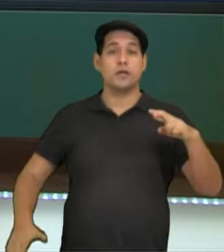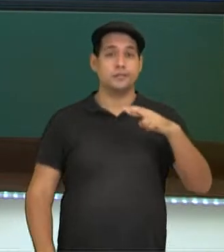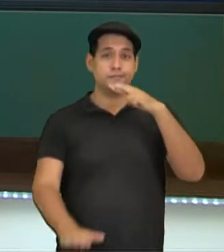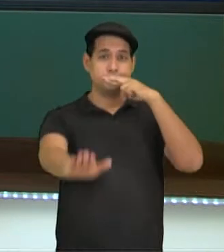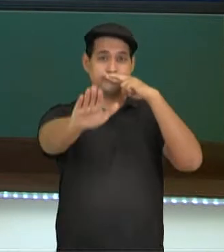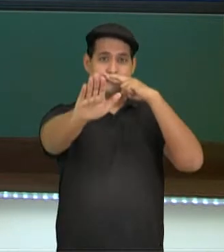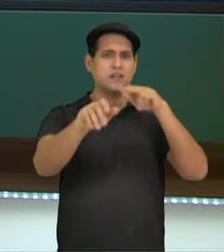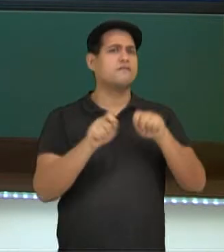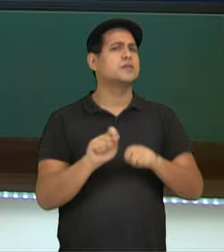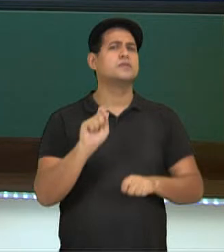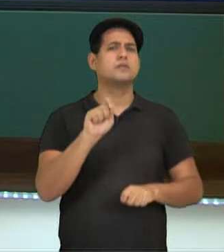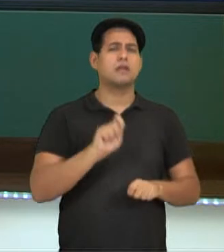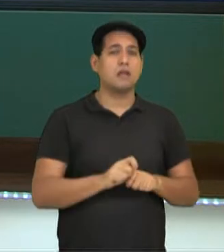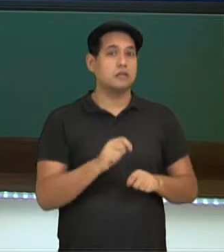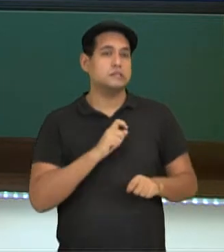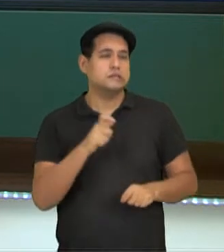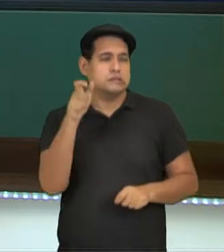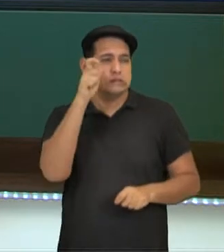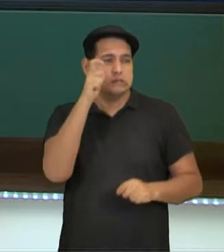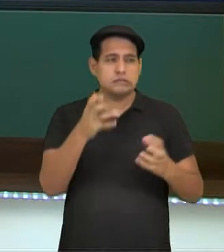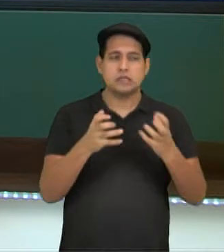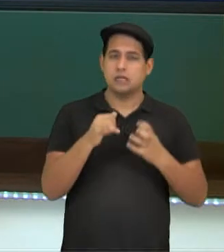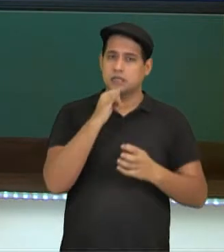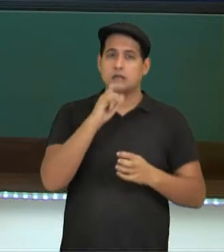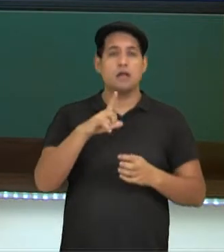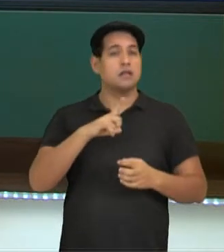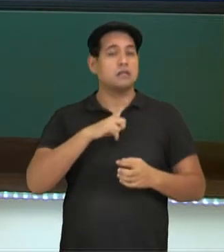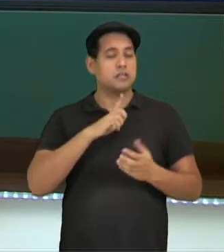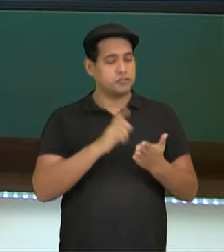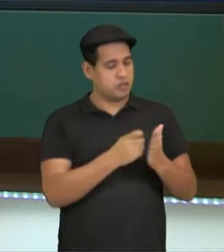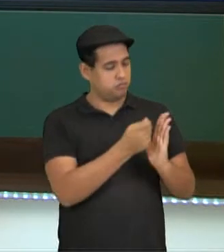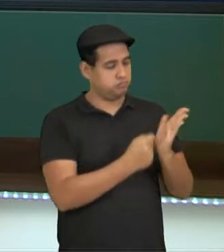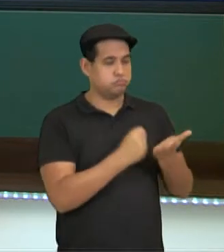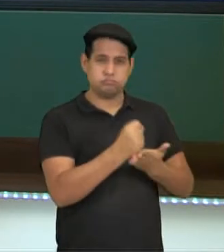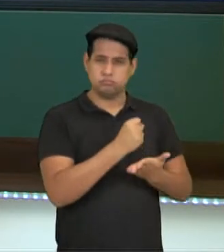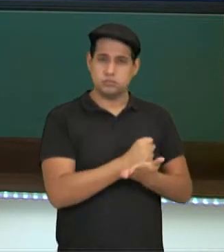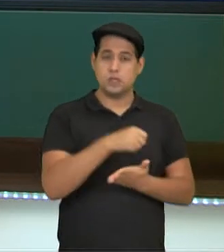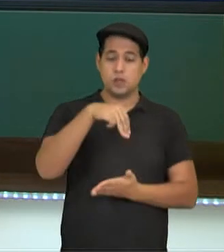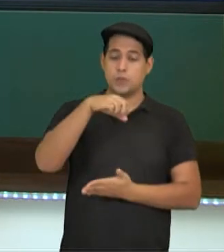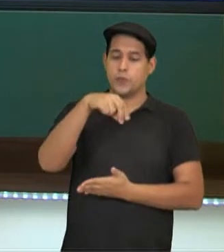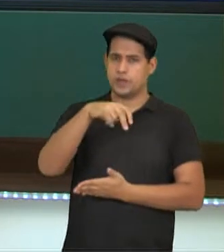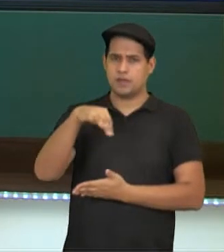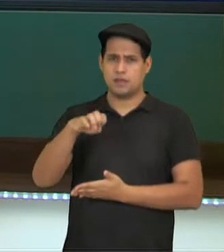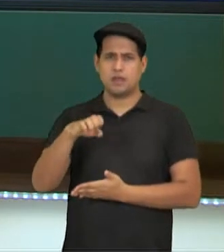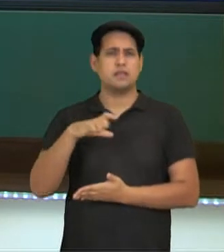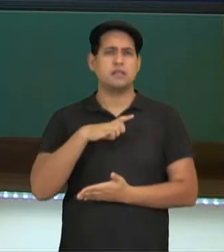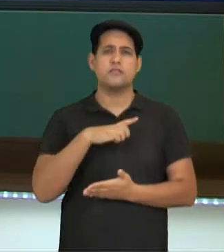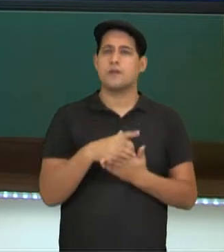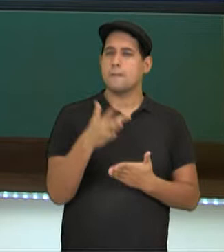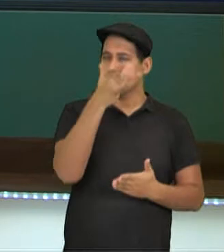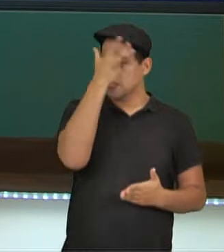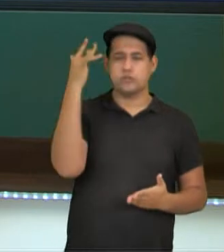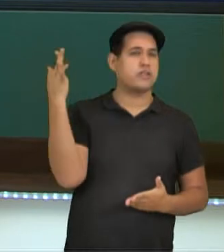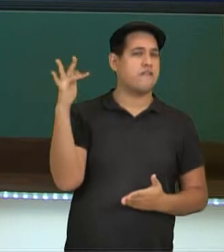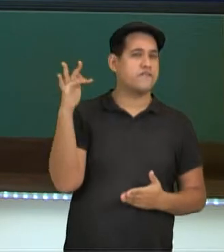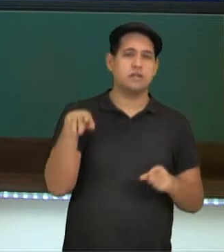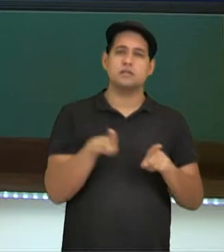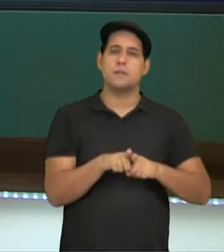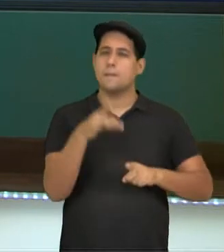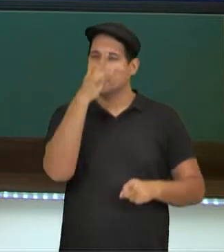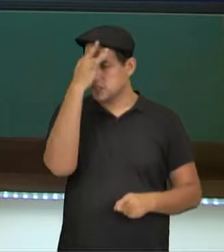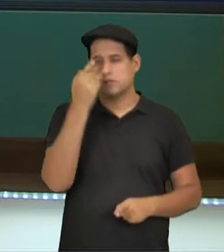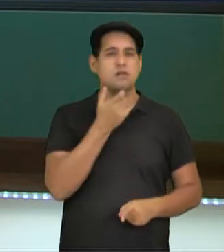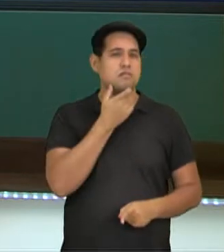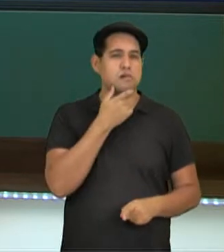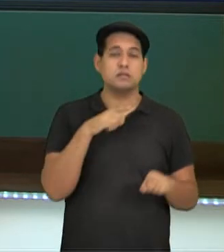para manter suas ambições. Como aqui nós temos a assinatura do Tratado de Munique, contando com franceses, contando com ingleses,